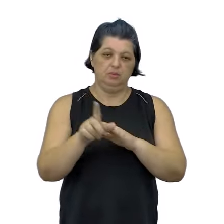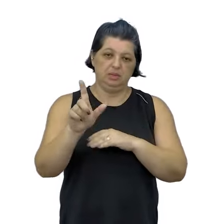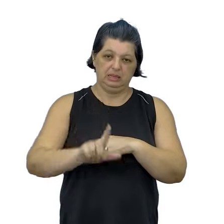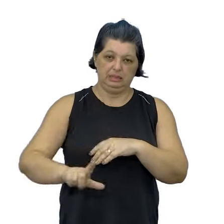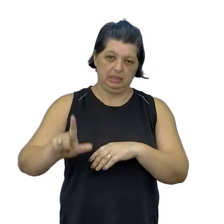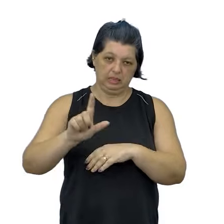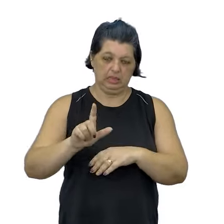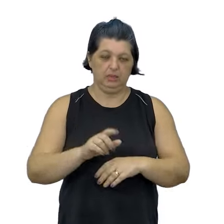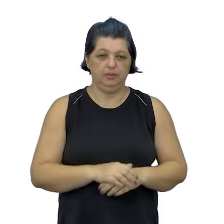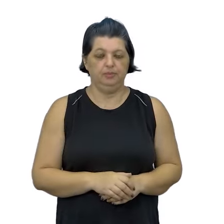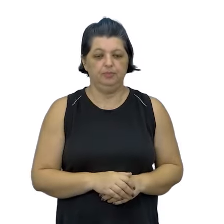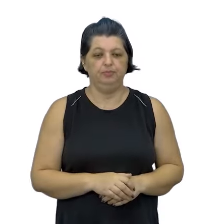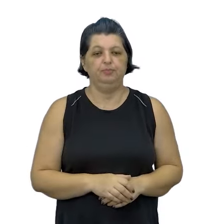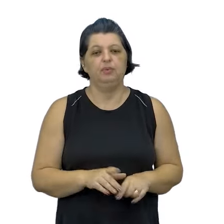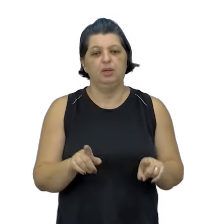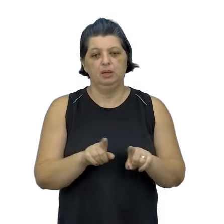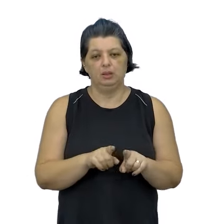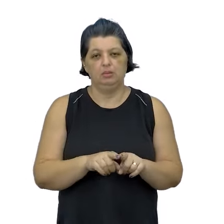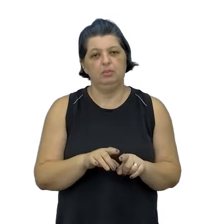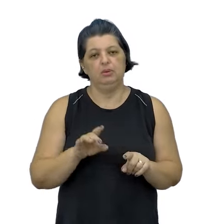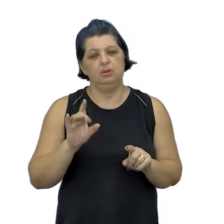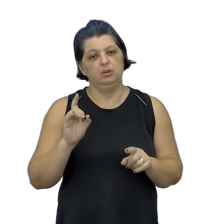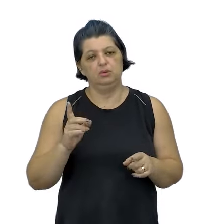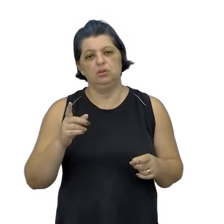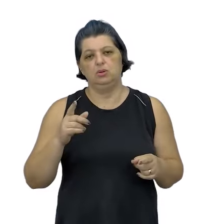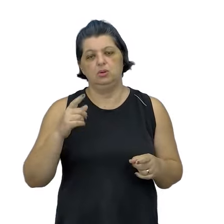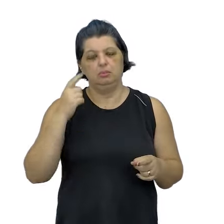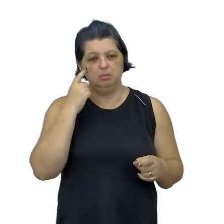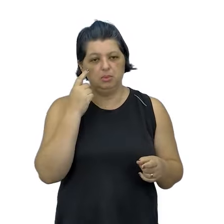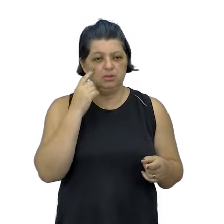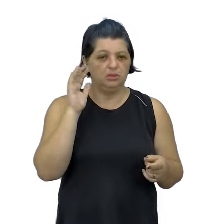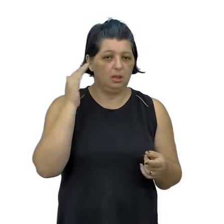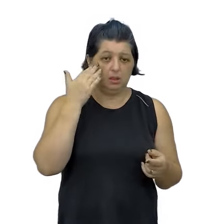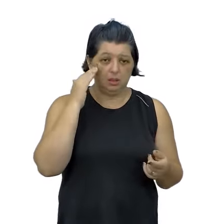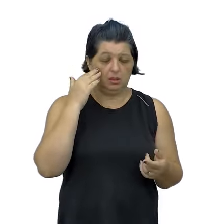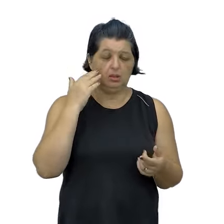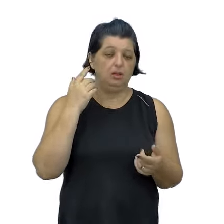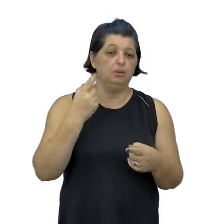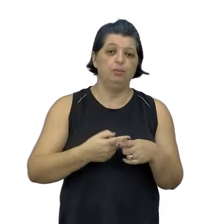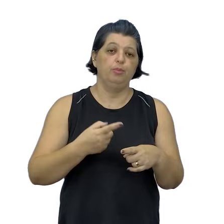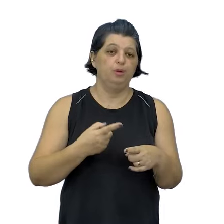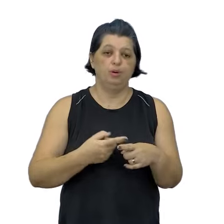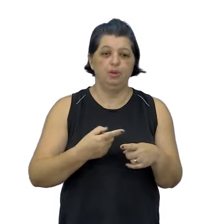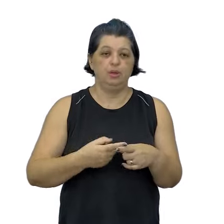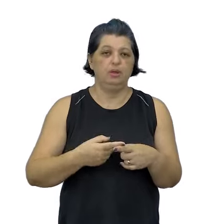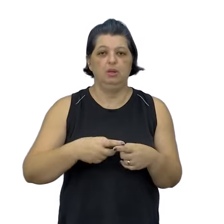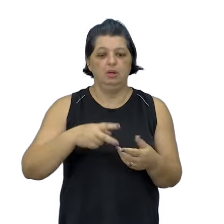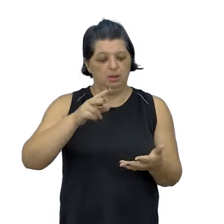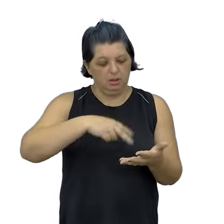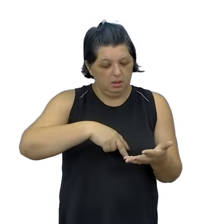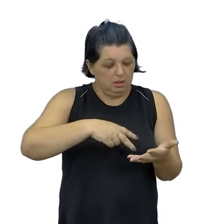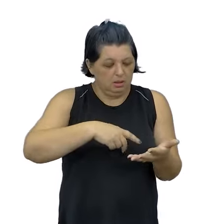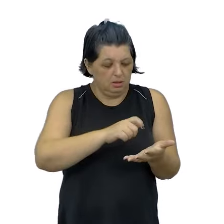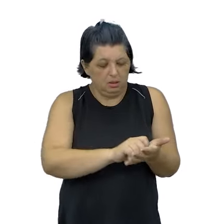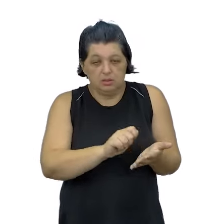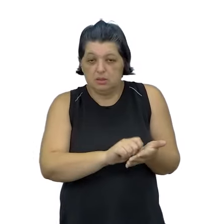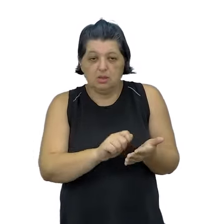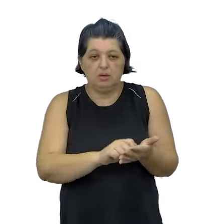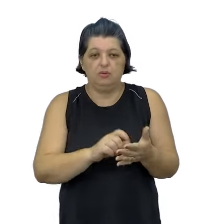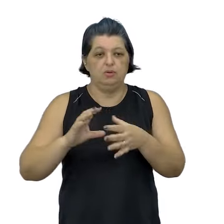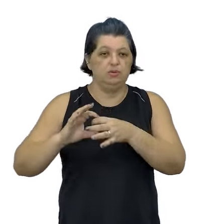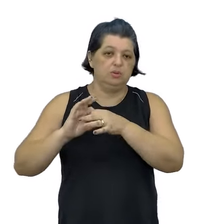não só deleitar, né, de uma boa leitura, mas compreender o porquê que escreveu daquela determinada maneira, de acordo com o